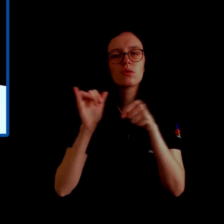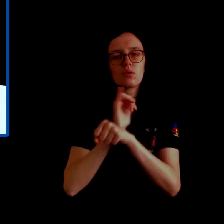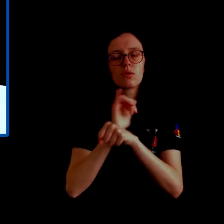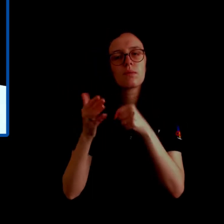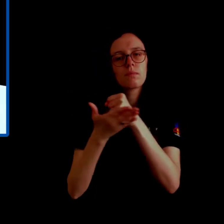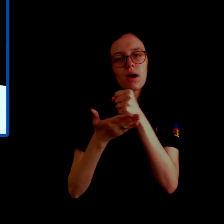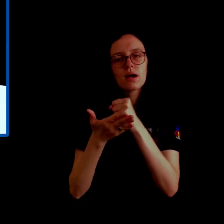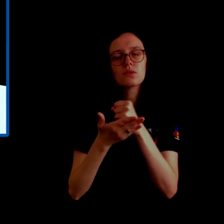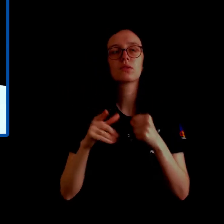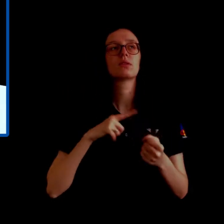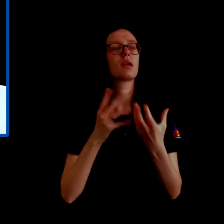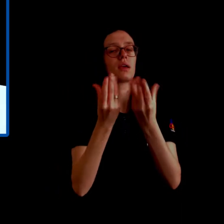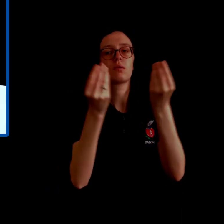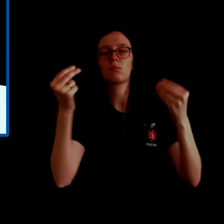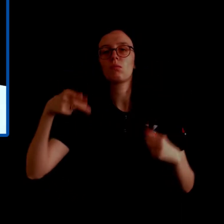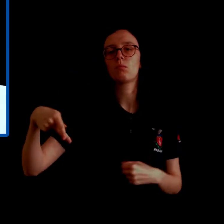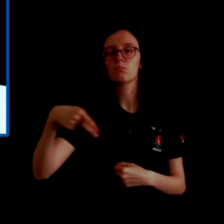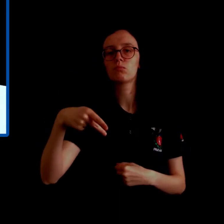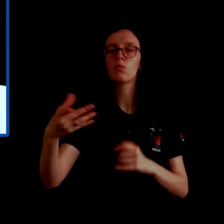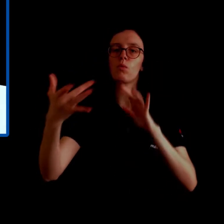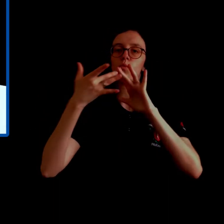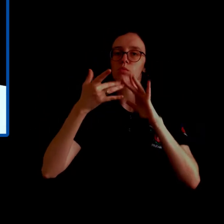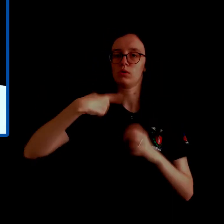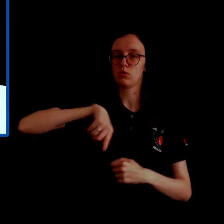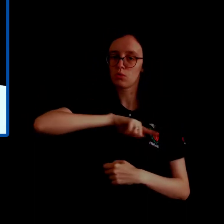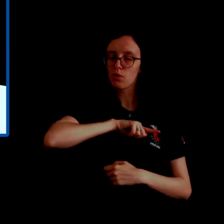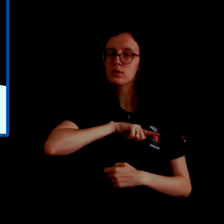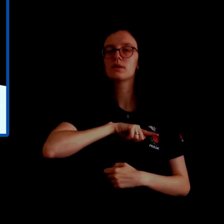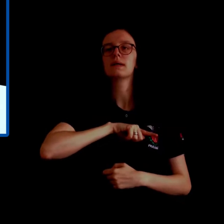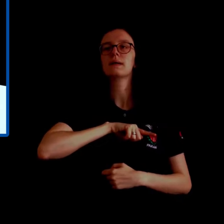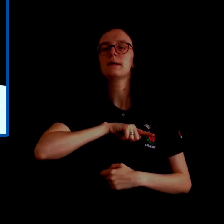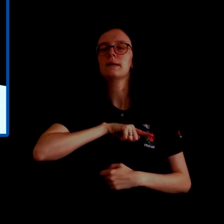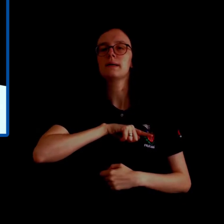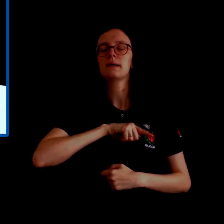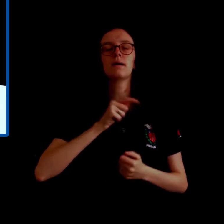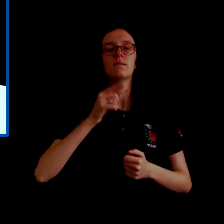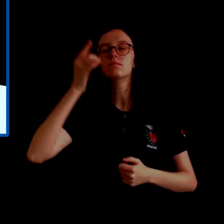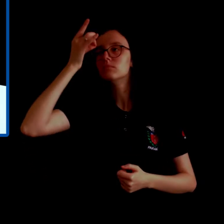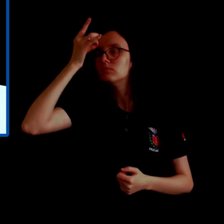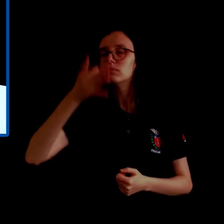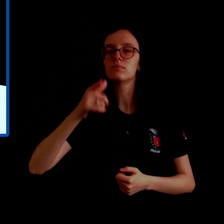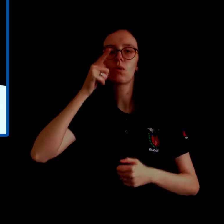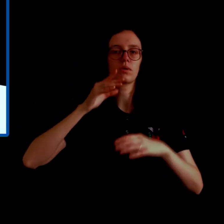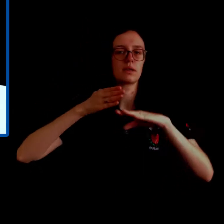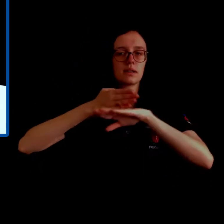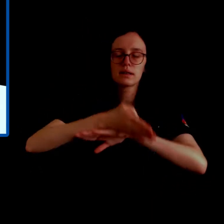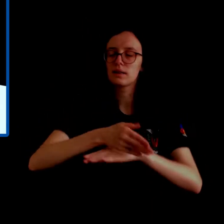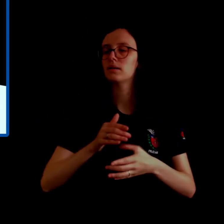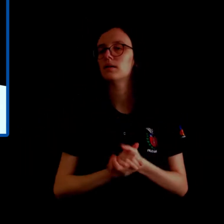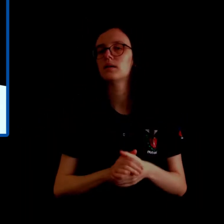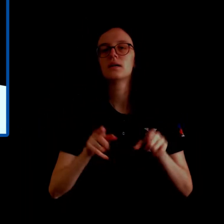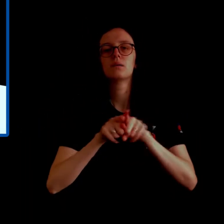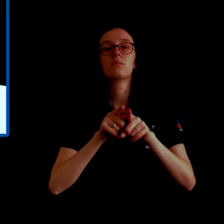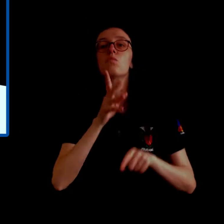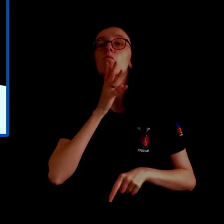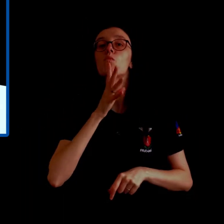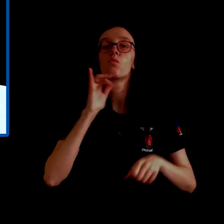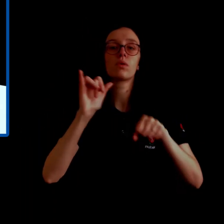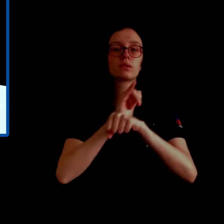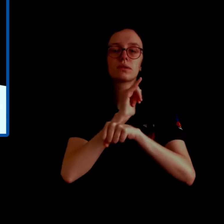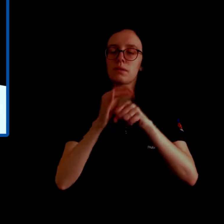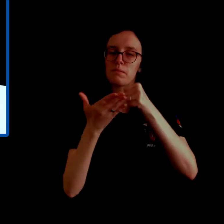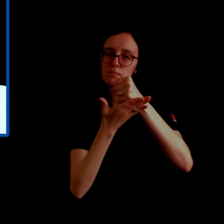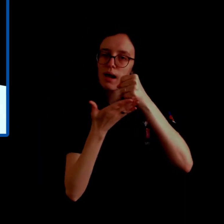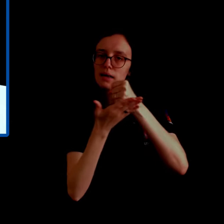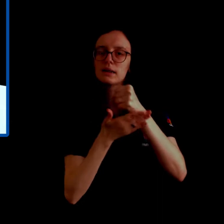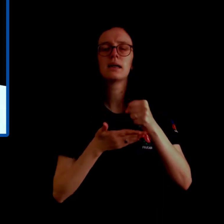muitos professores que entram em contato conosco que têm muita facilidade de acesso, conhecem as ferramentas básicas e